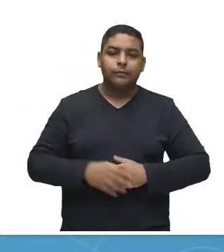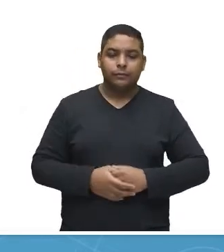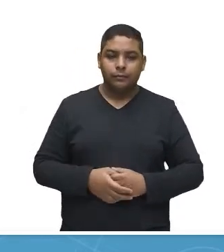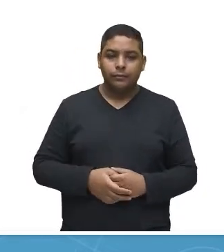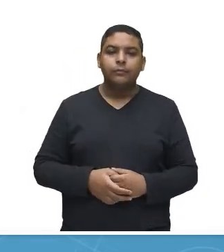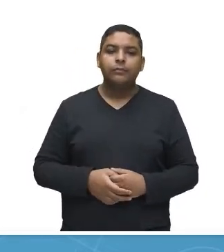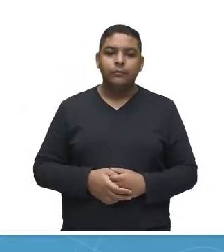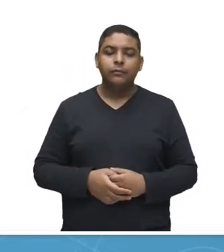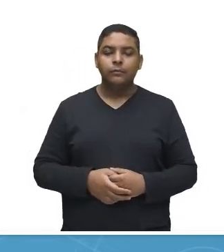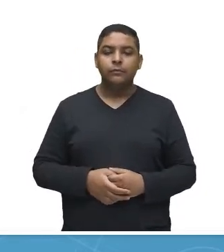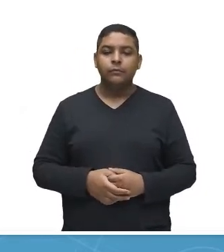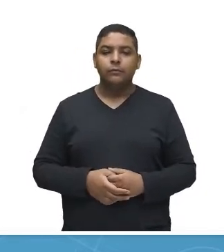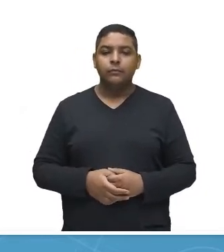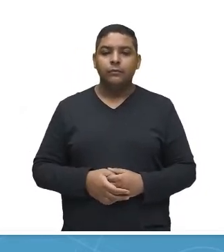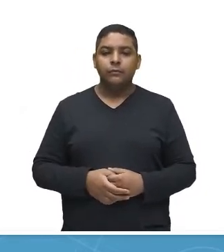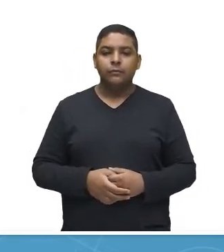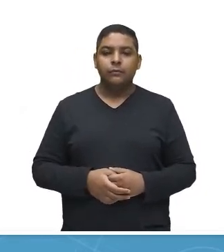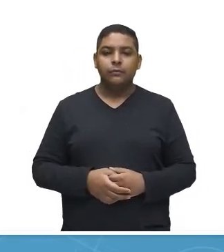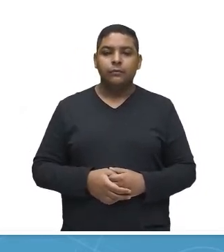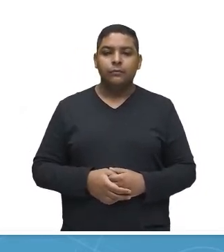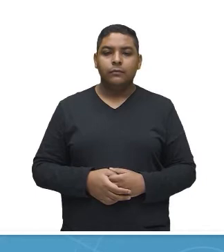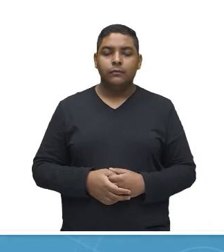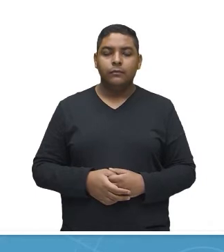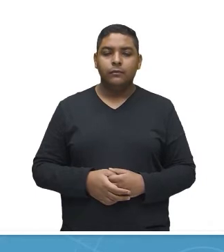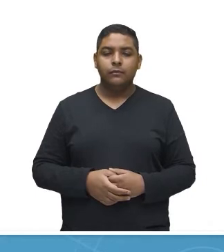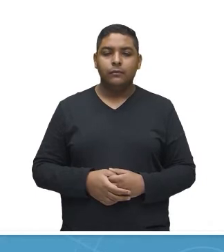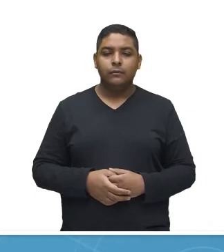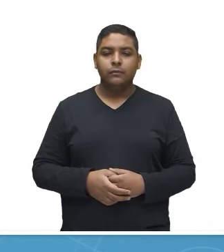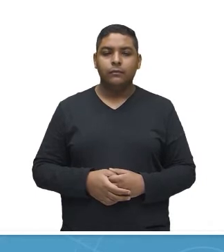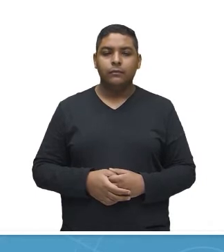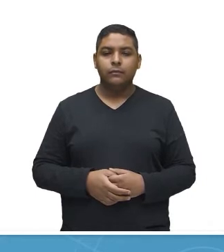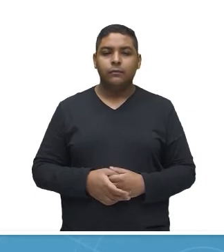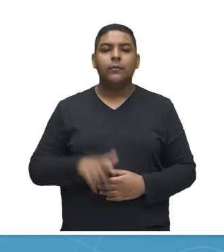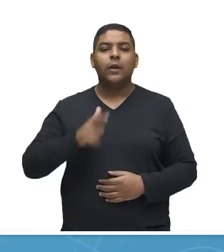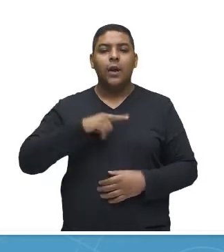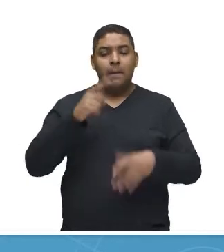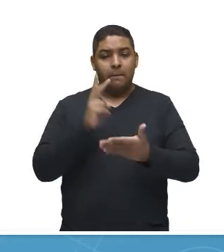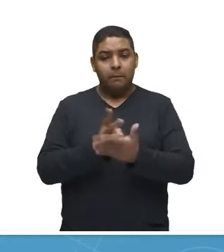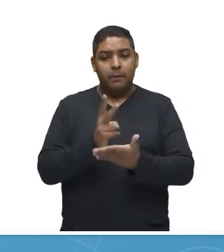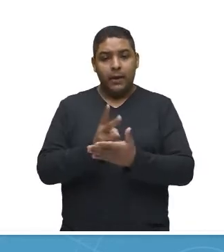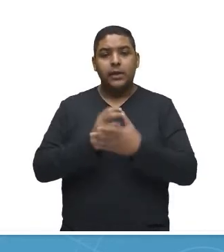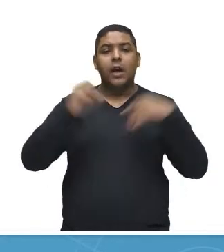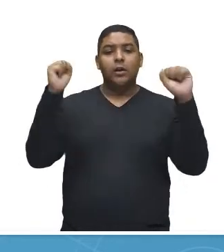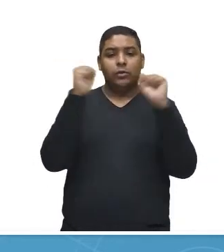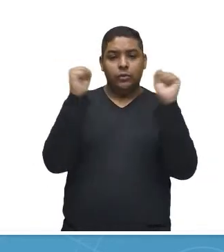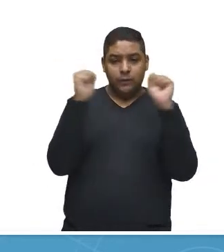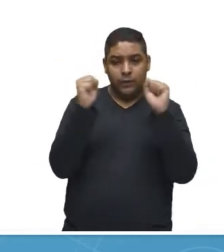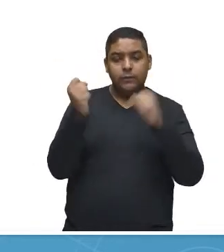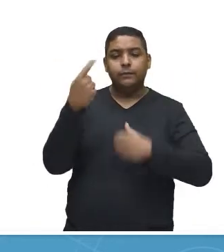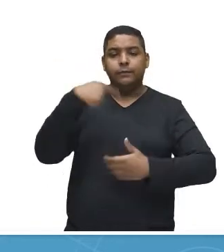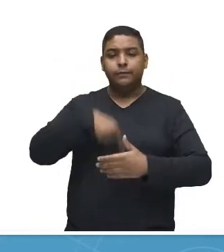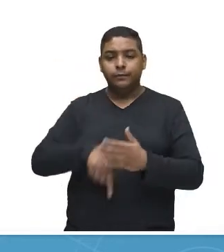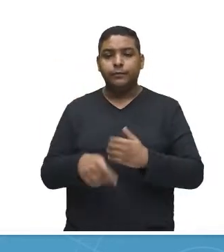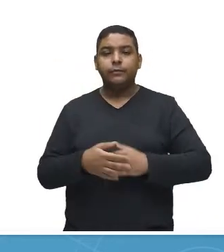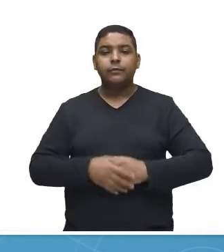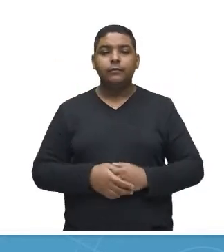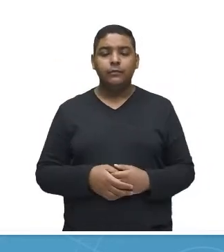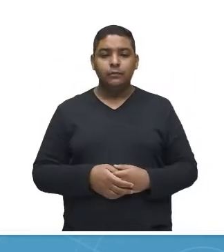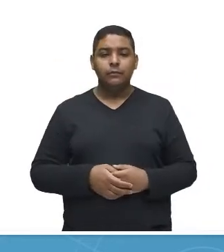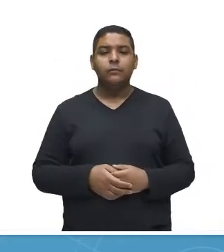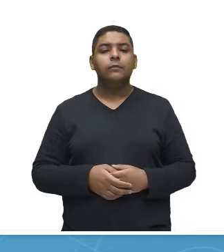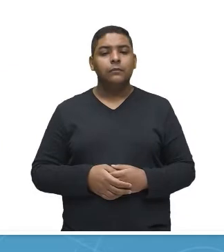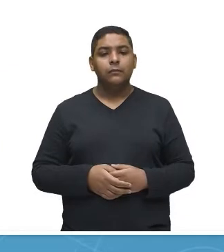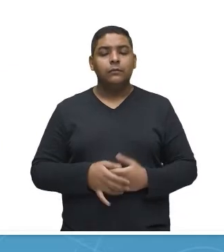gente gasta energia quando? Quando a gente tem que manter essas atividades vitais do nosso corpo, que a gente chama de